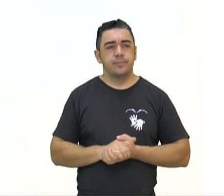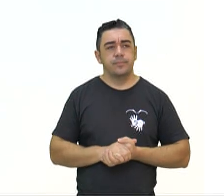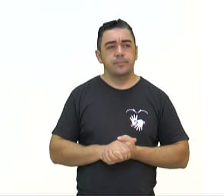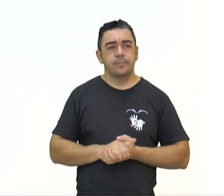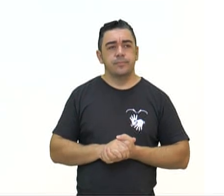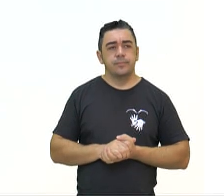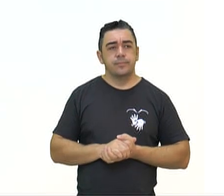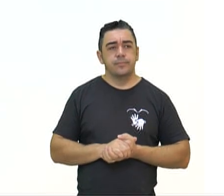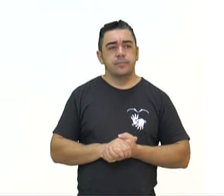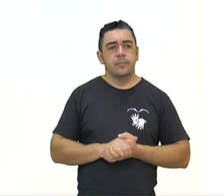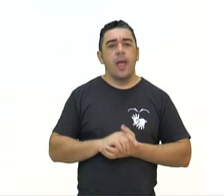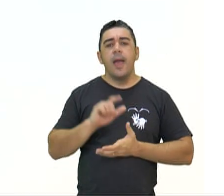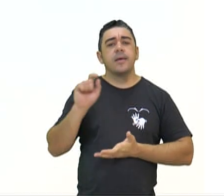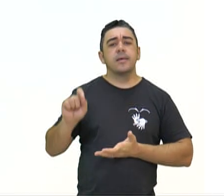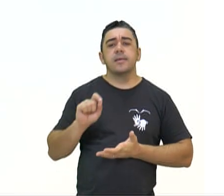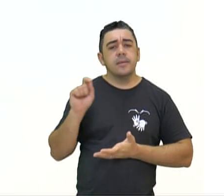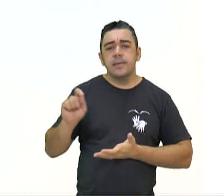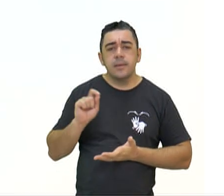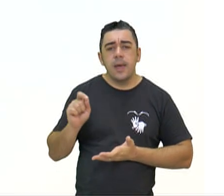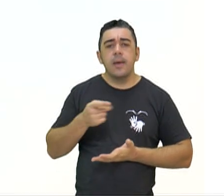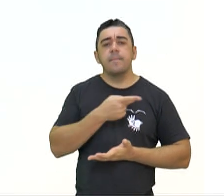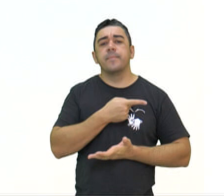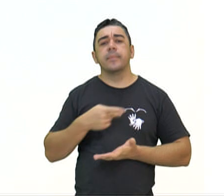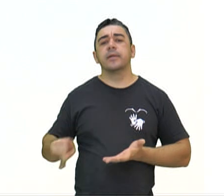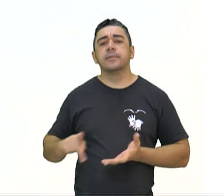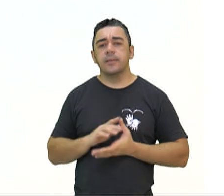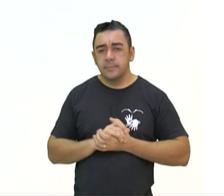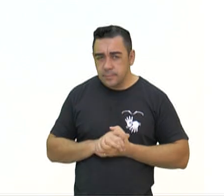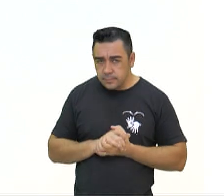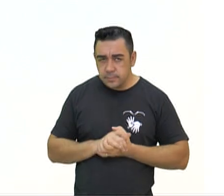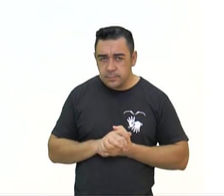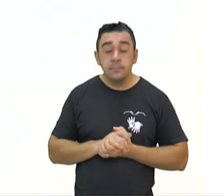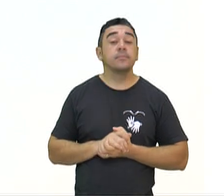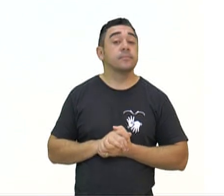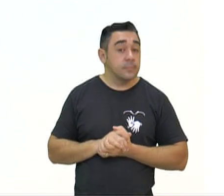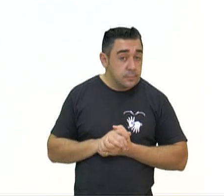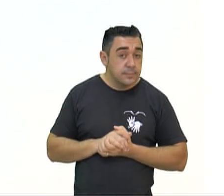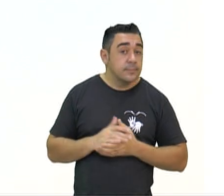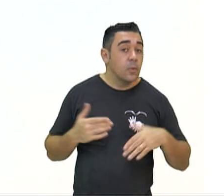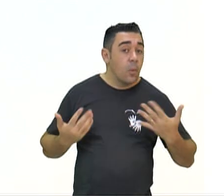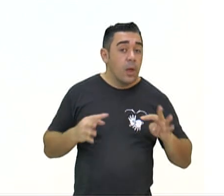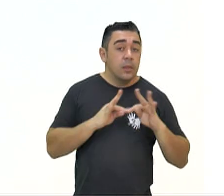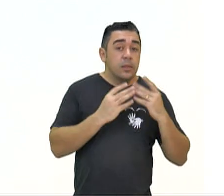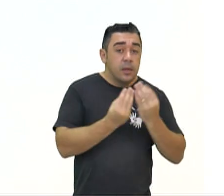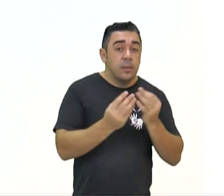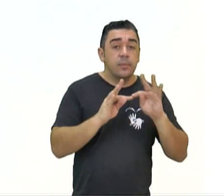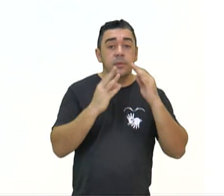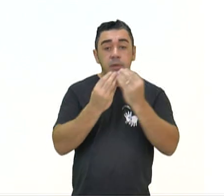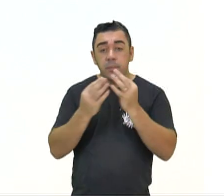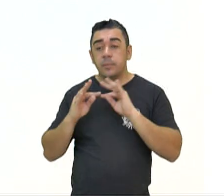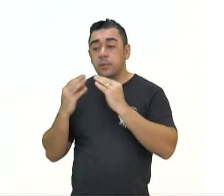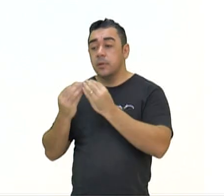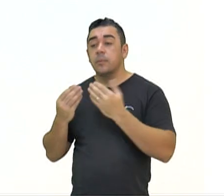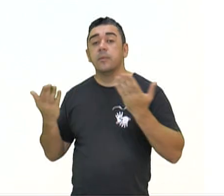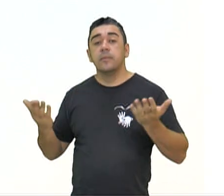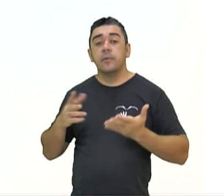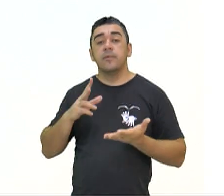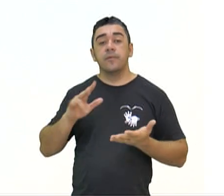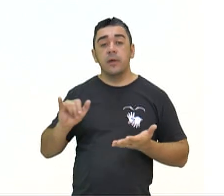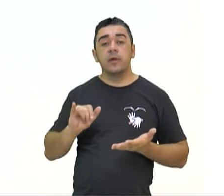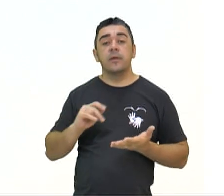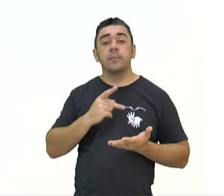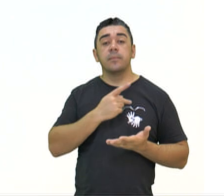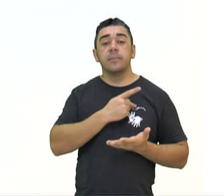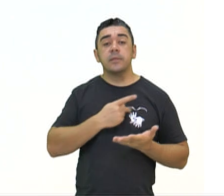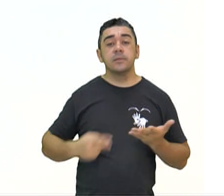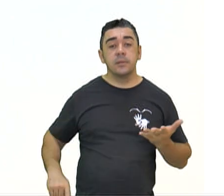Quem que será o presidente? De qual das muitas tribos que será o presidente? Se é da